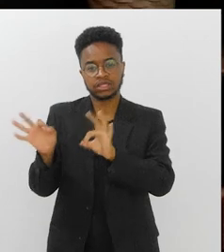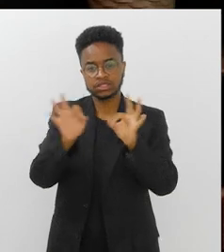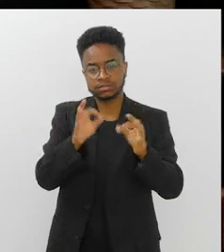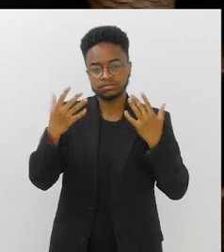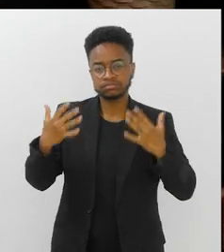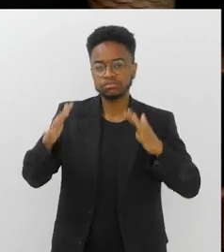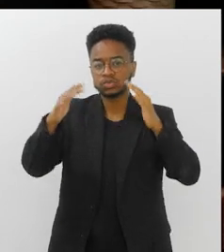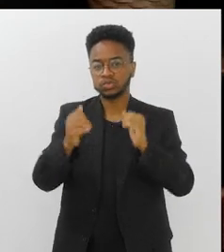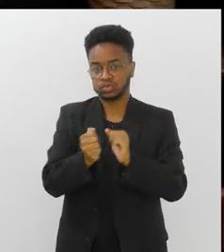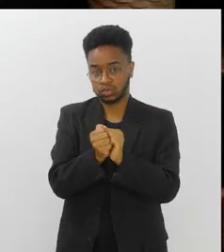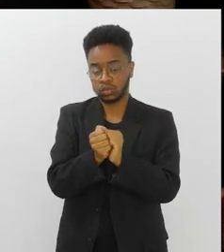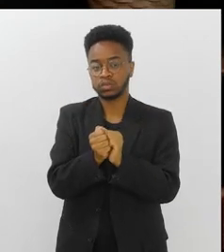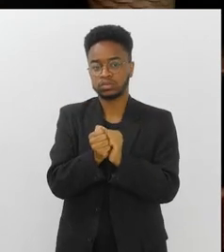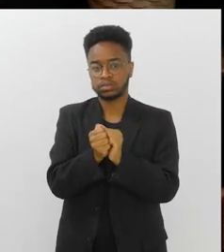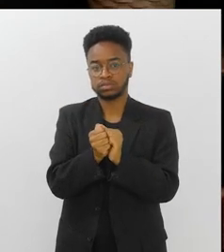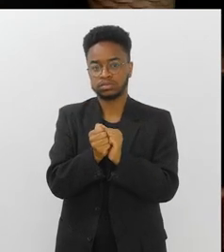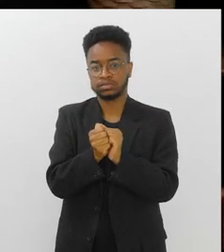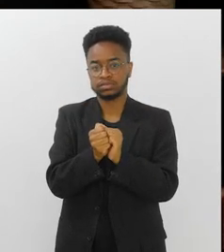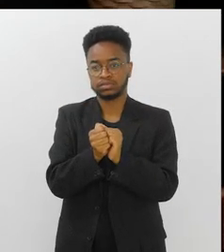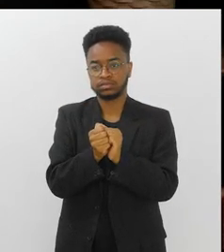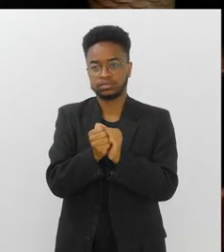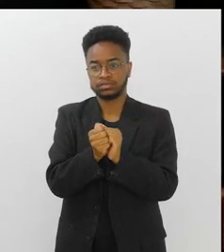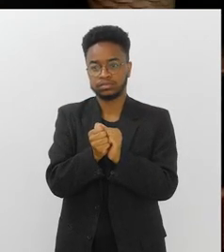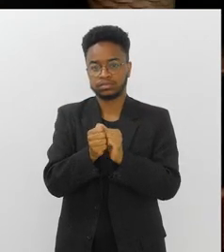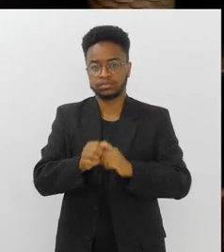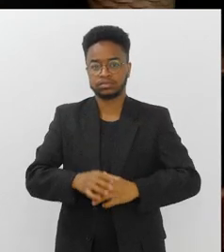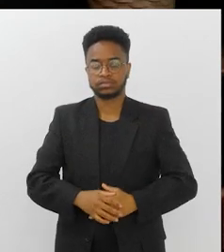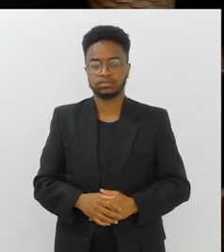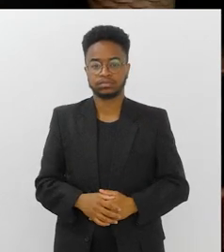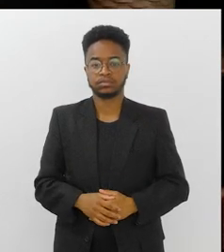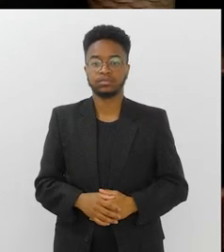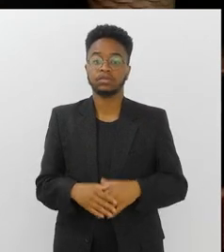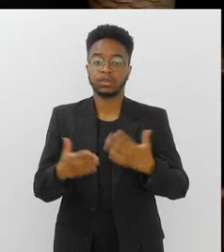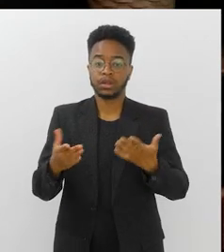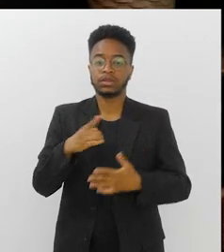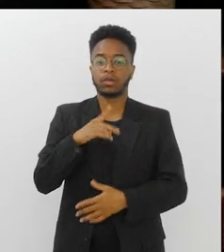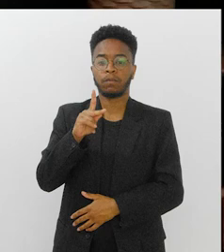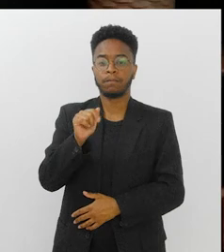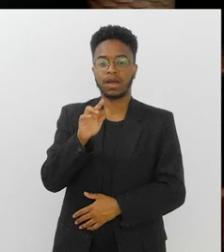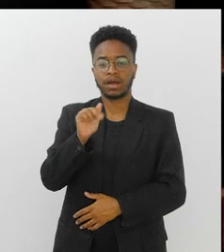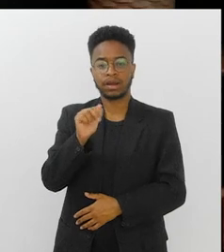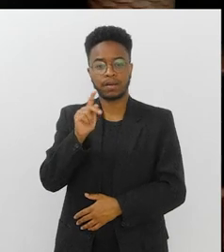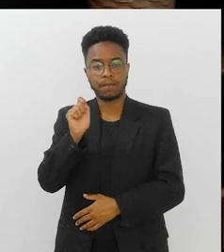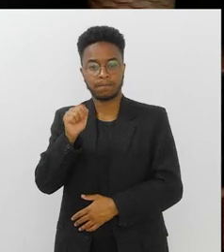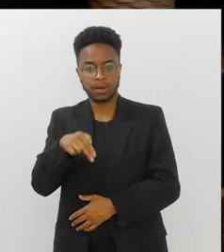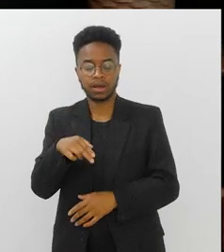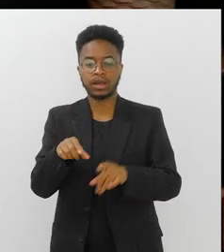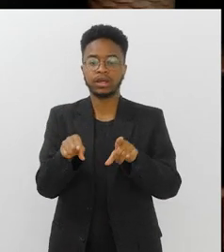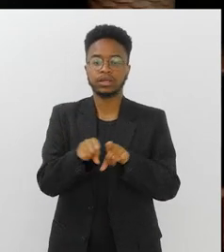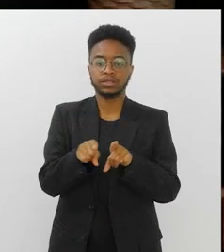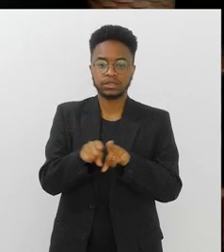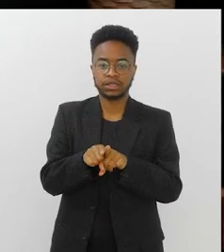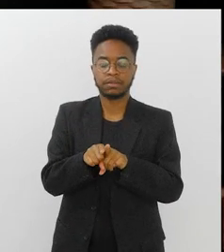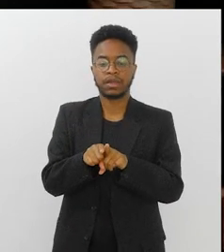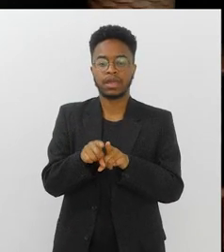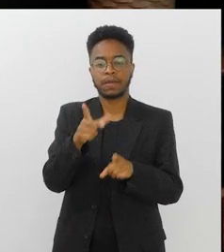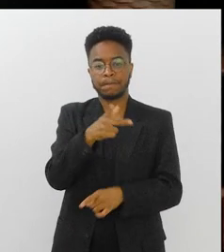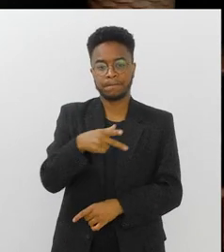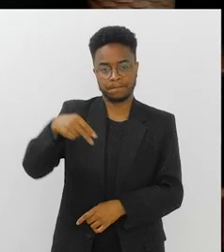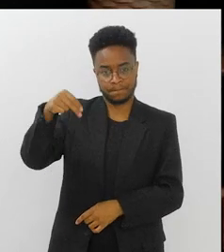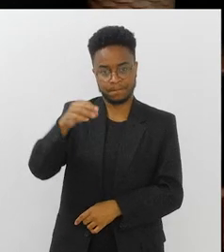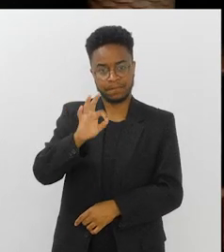vibrando comemorando eh tanto no no para Panamericano quanto nas